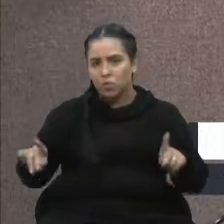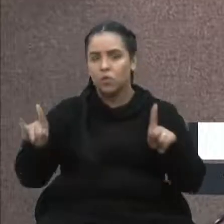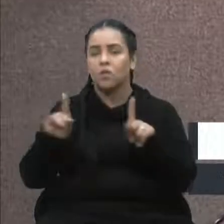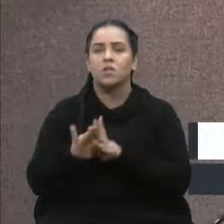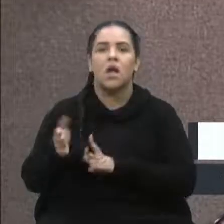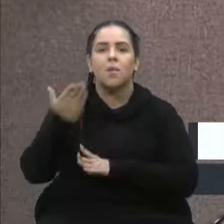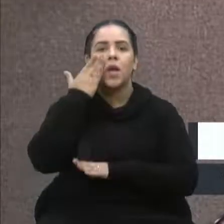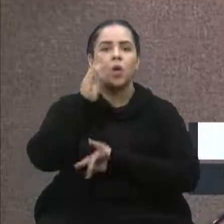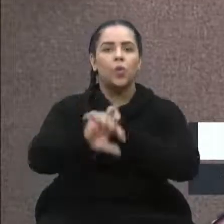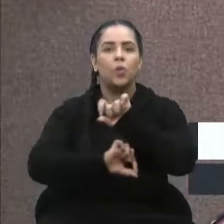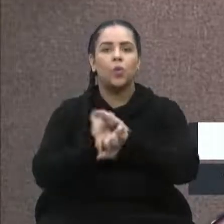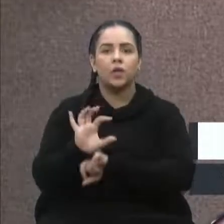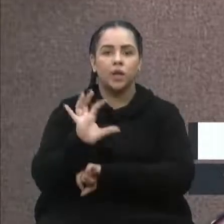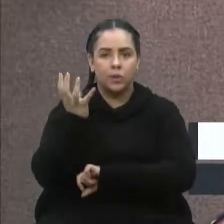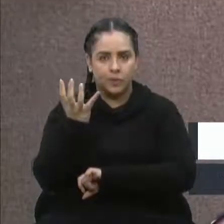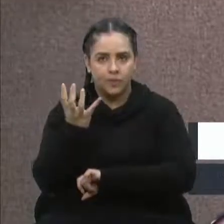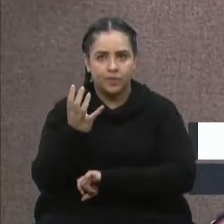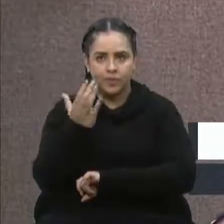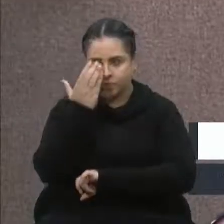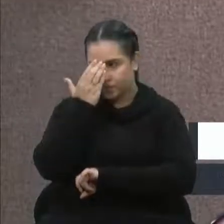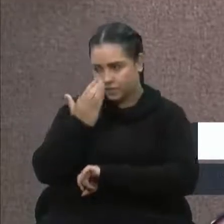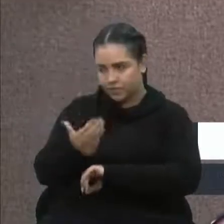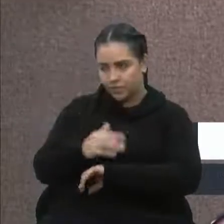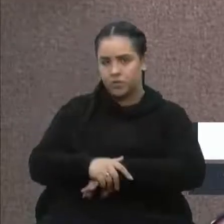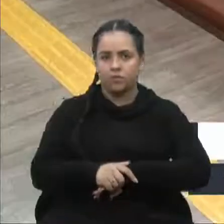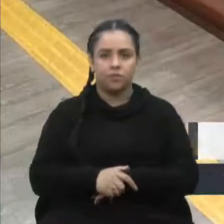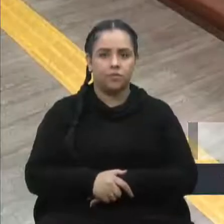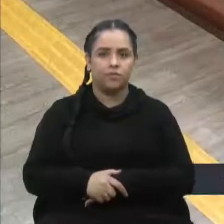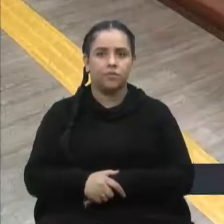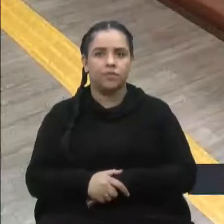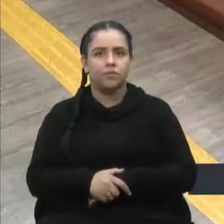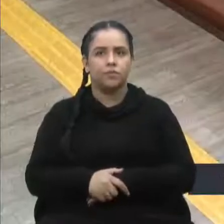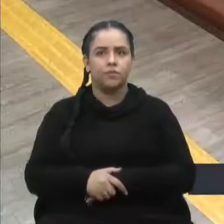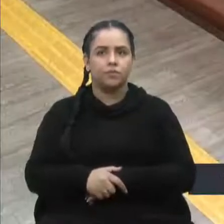ter ciência do que está acontecendo. Muito obrigado. Obrigada.